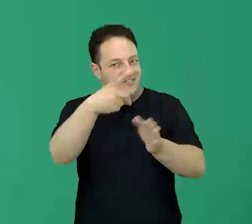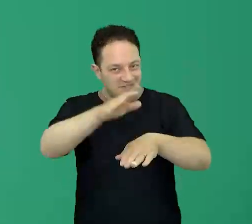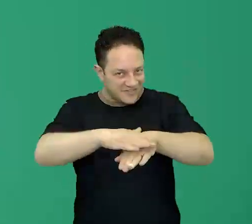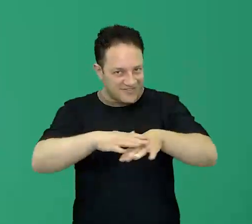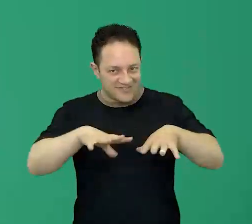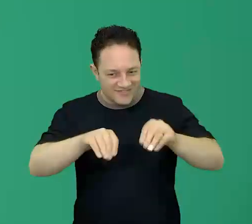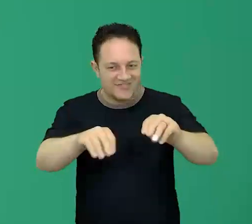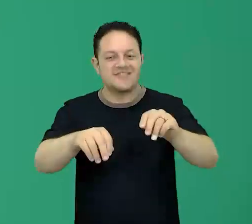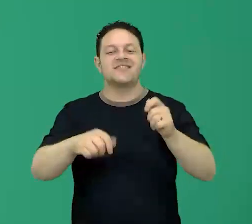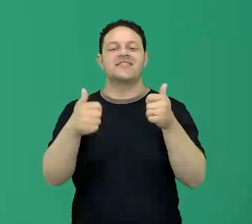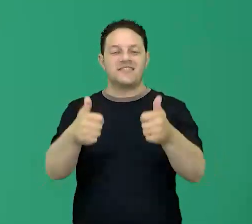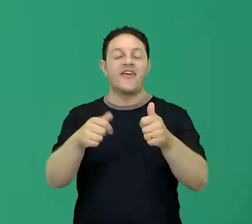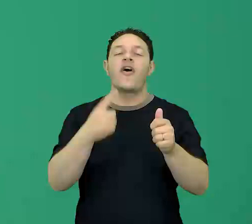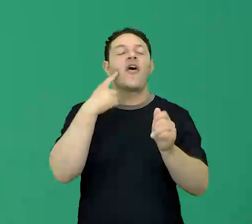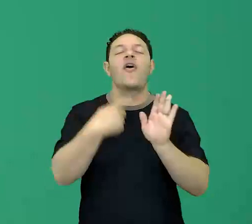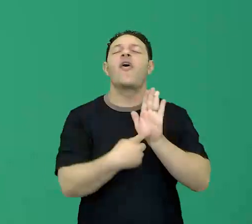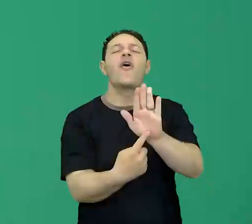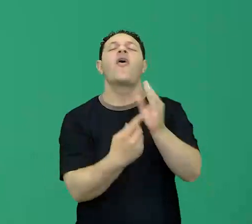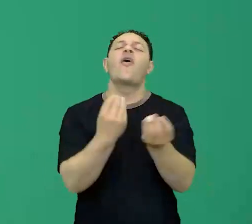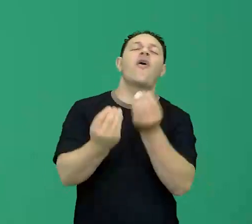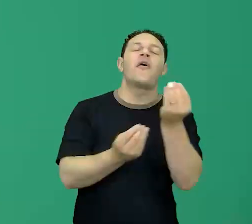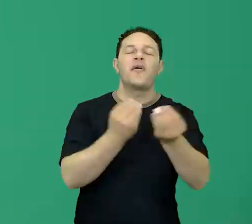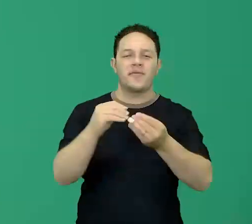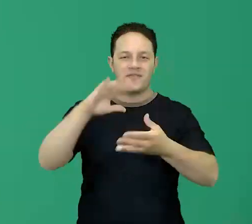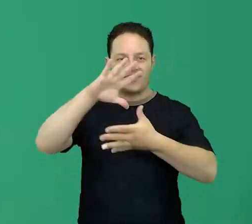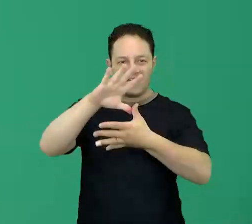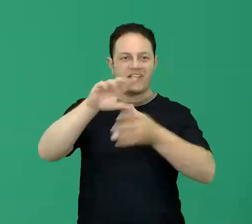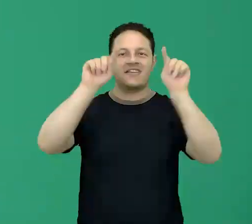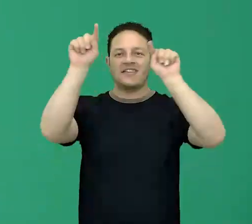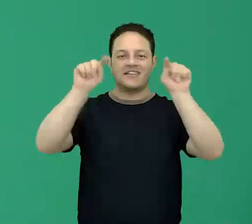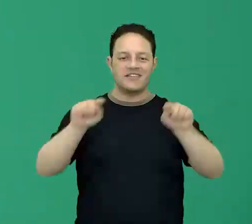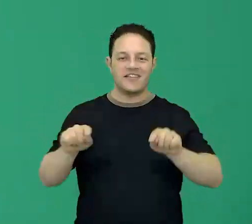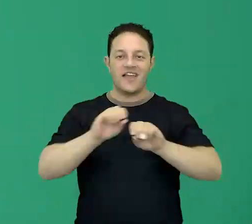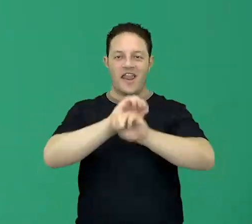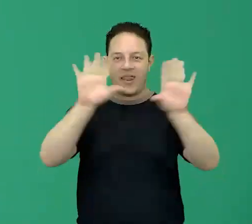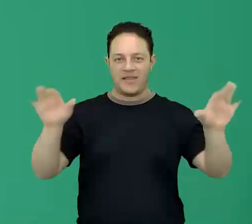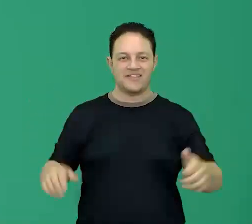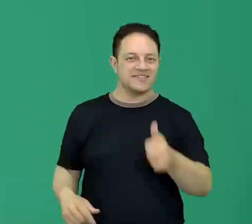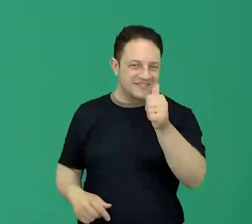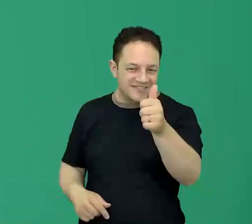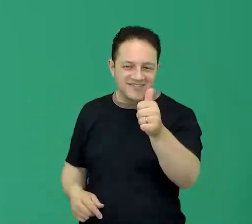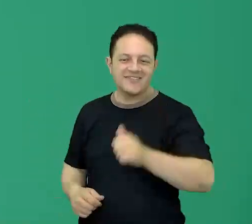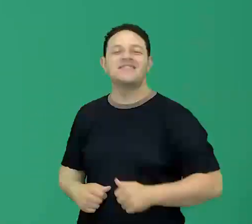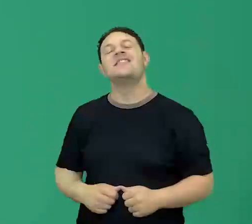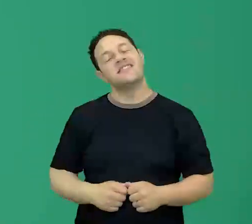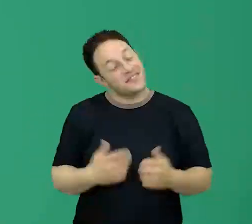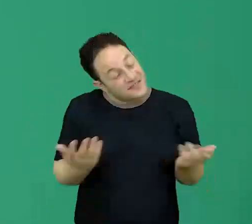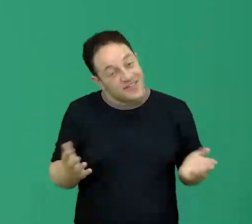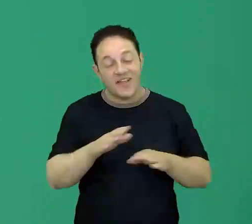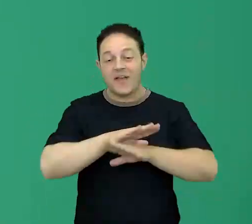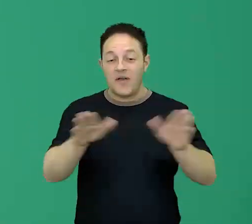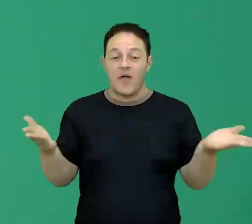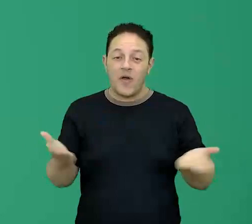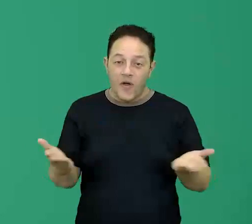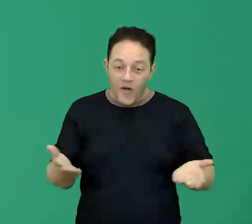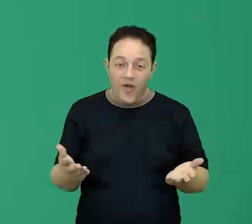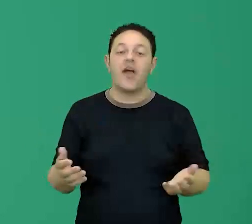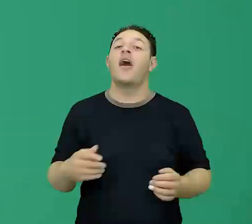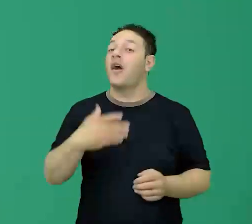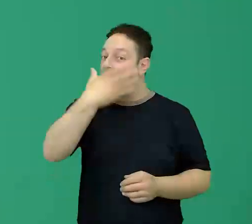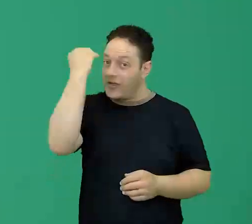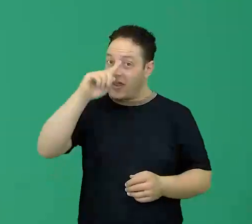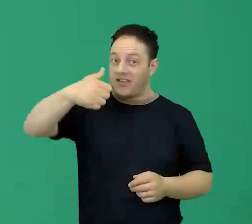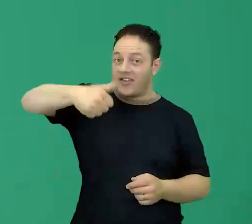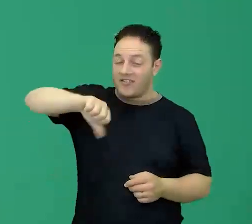mão na massa com vocês para mostrar um pouquinho a respeito aí das projeções cartográficas. Beleza? Então, basicamente é isso por hoje. Não deixe de